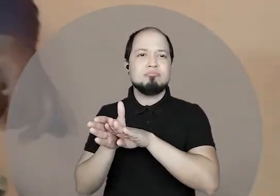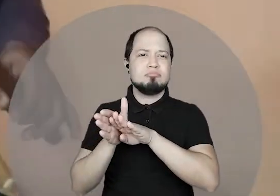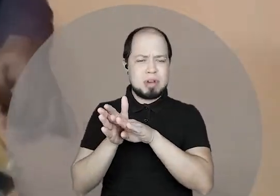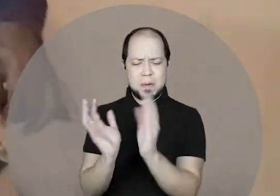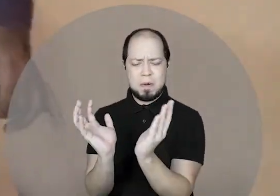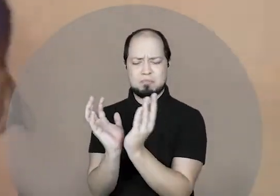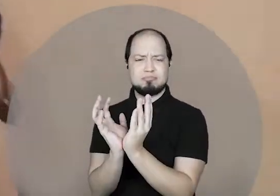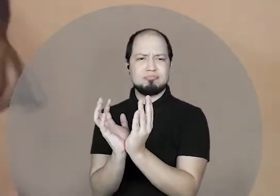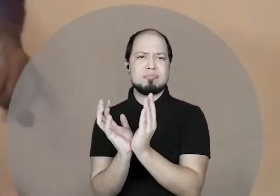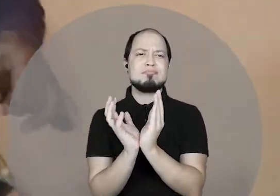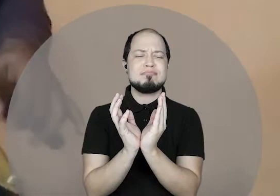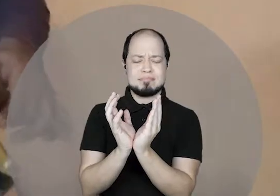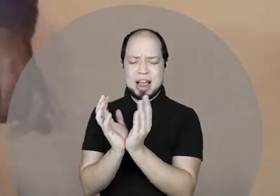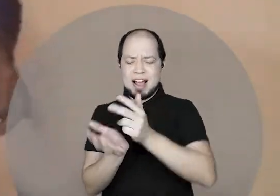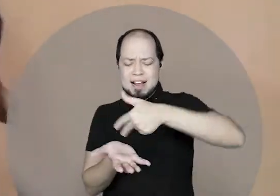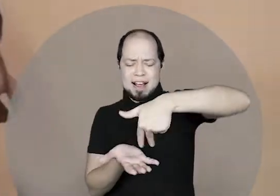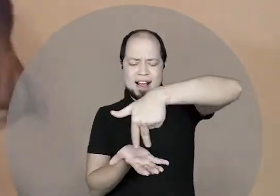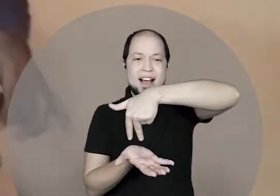chegou,